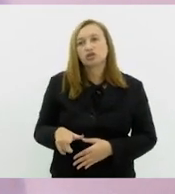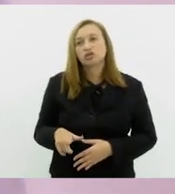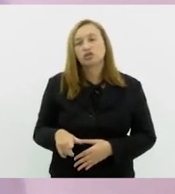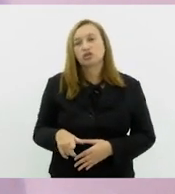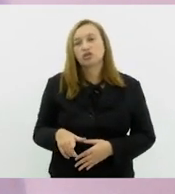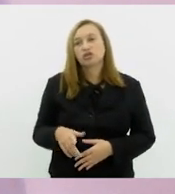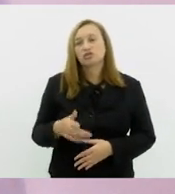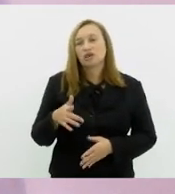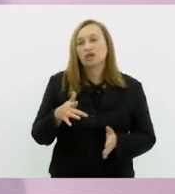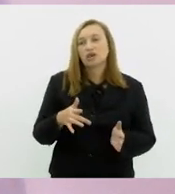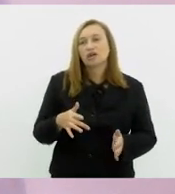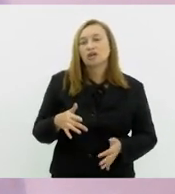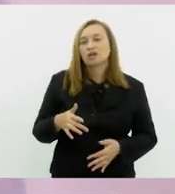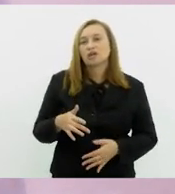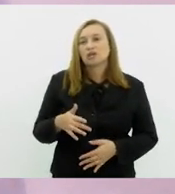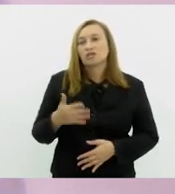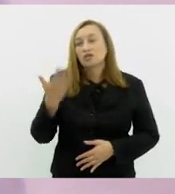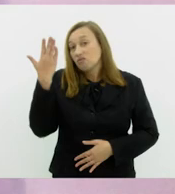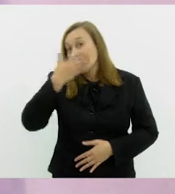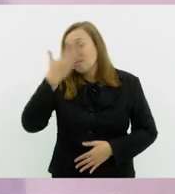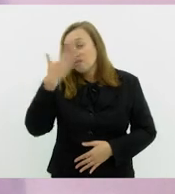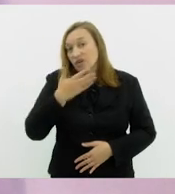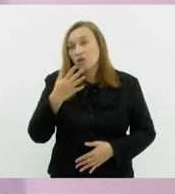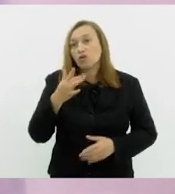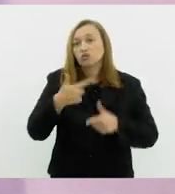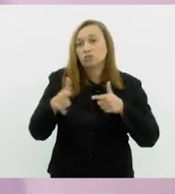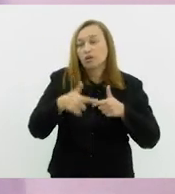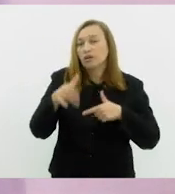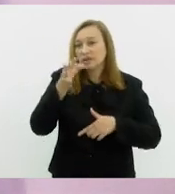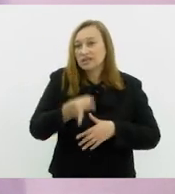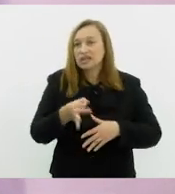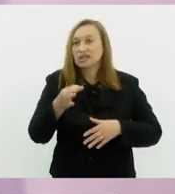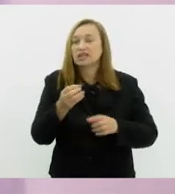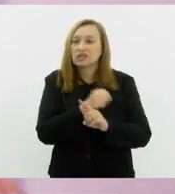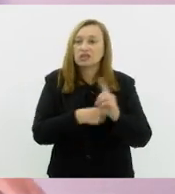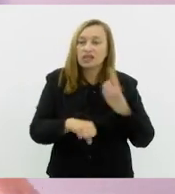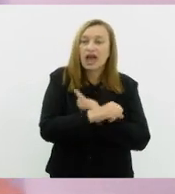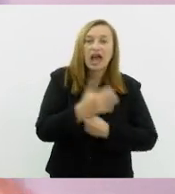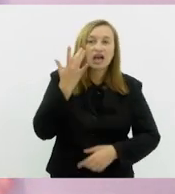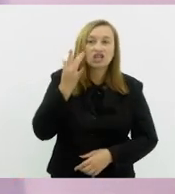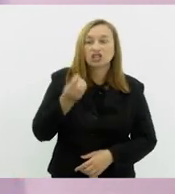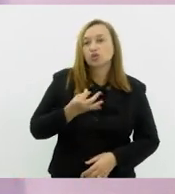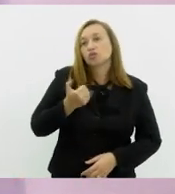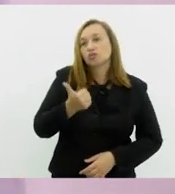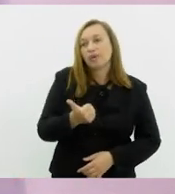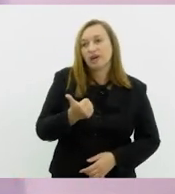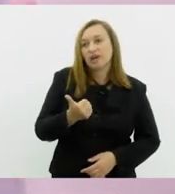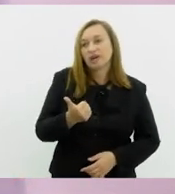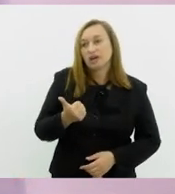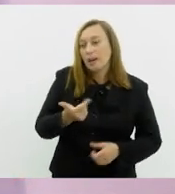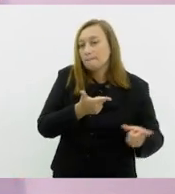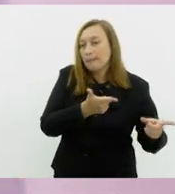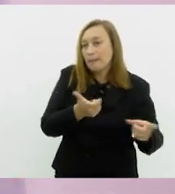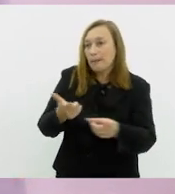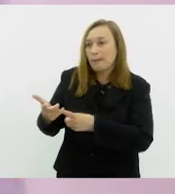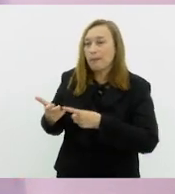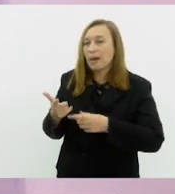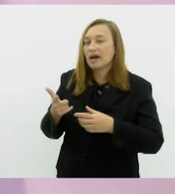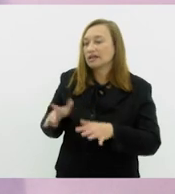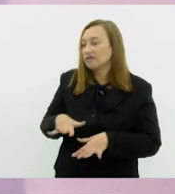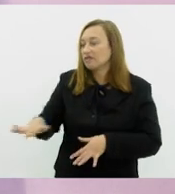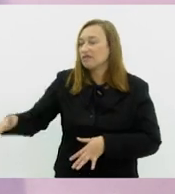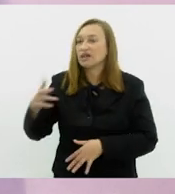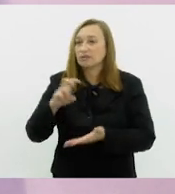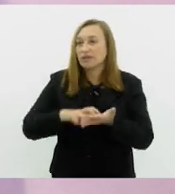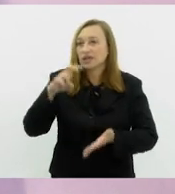para não reconhecer os problemas concretos da sociedade e achar que está tudo bem dar tiro na favela de manhã, de tarde e de noite, com essas mulheres tendo